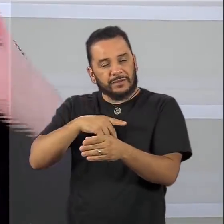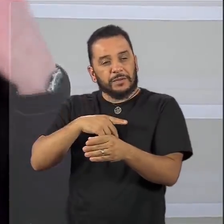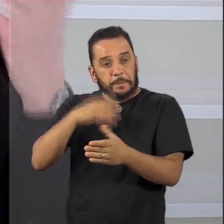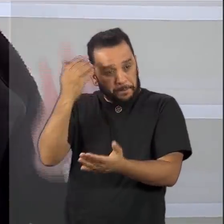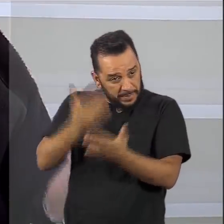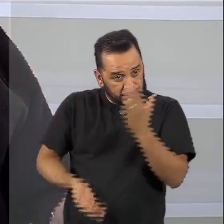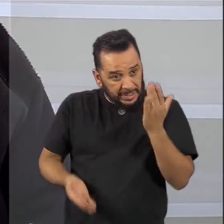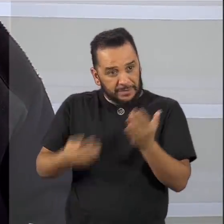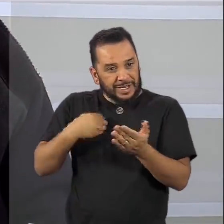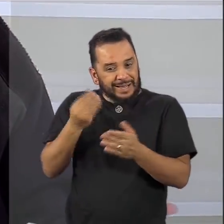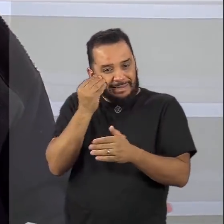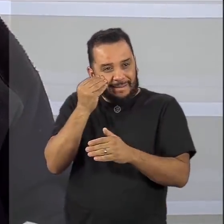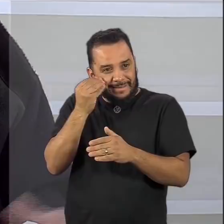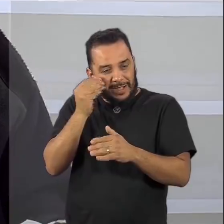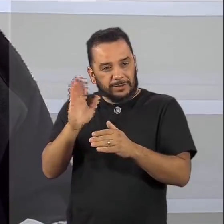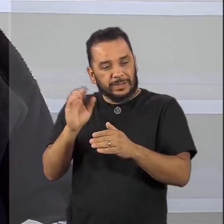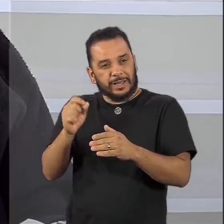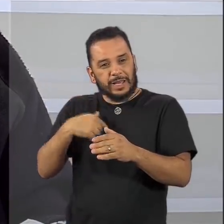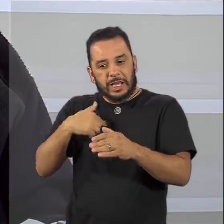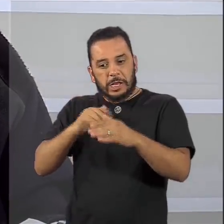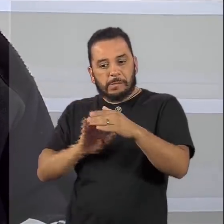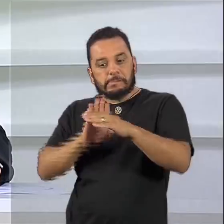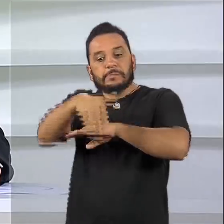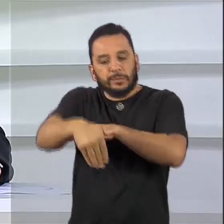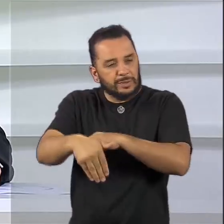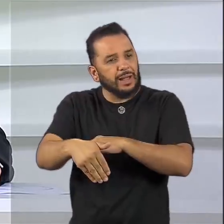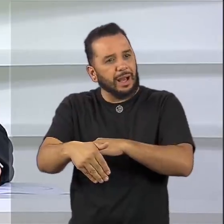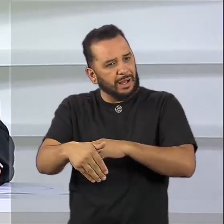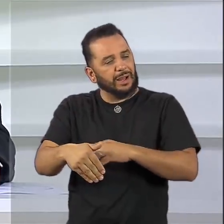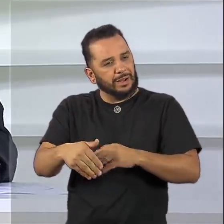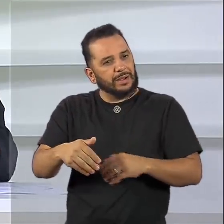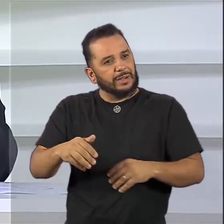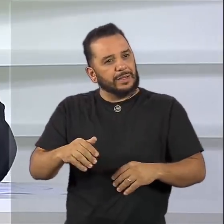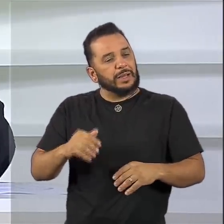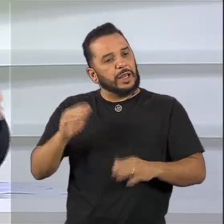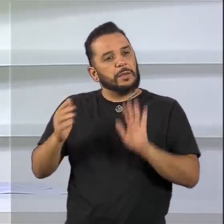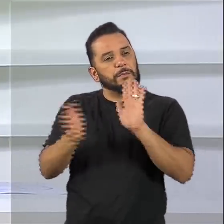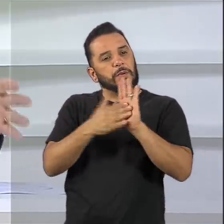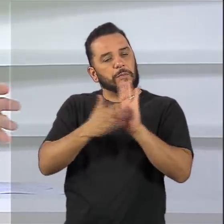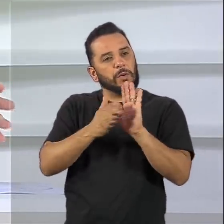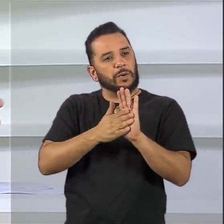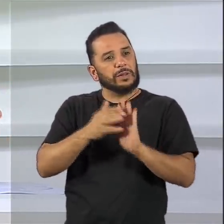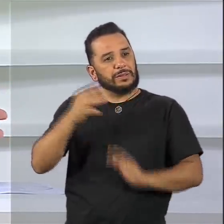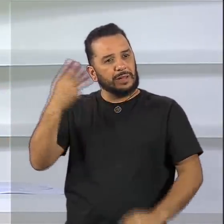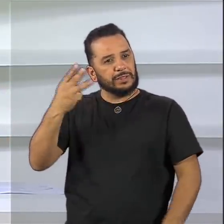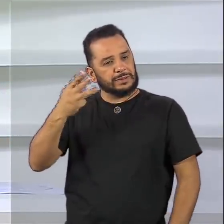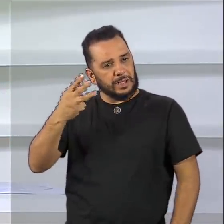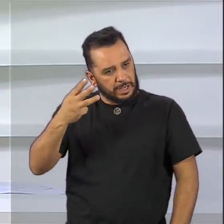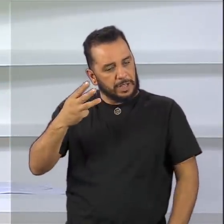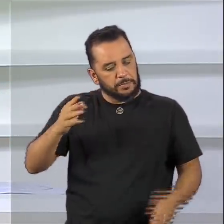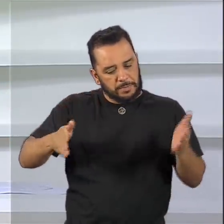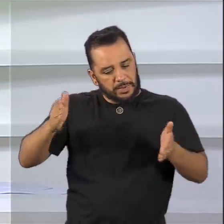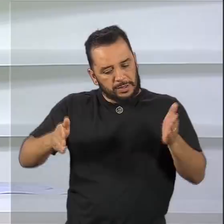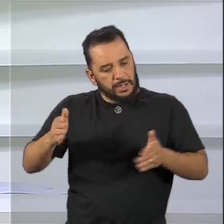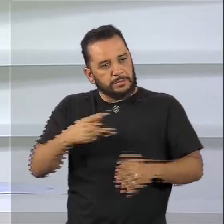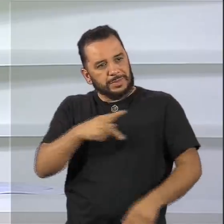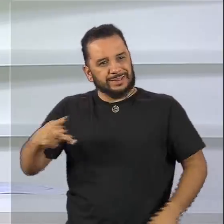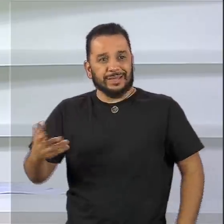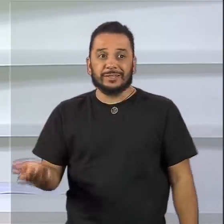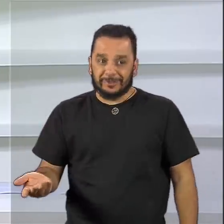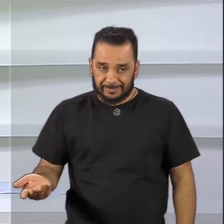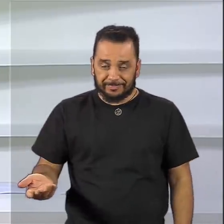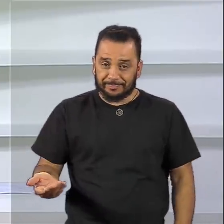com uma enorme reação popular. Sobre isso, Vilhena, a gente está vivendo também uma situação